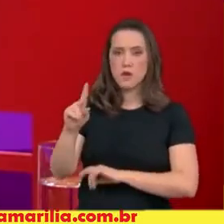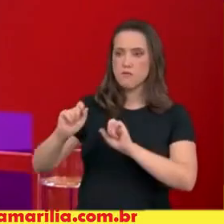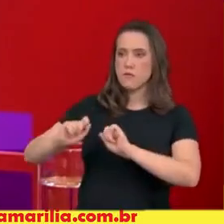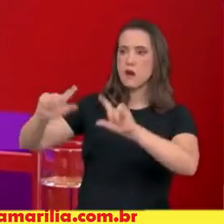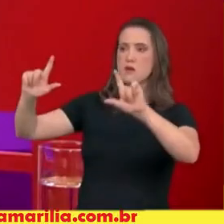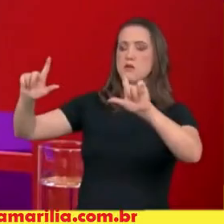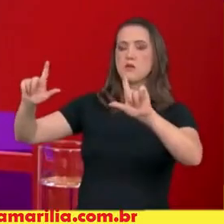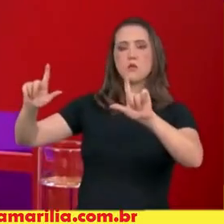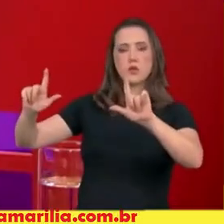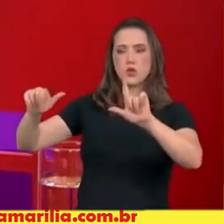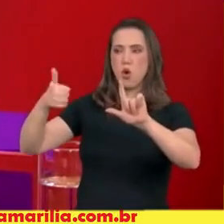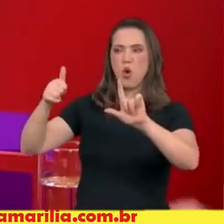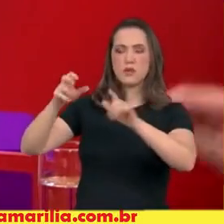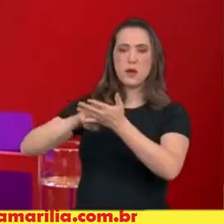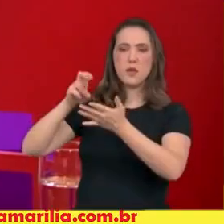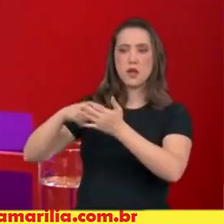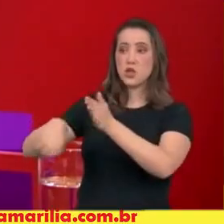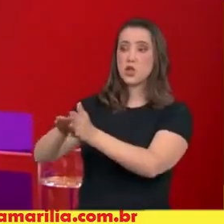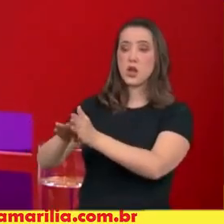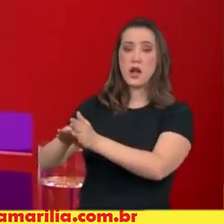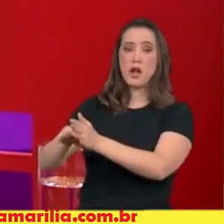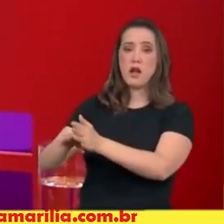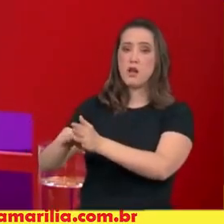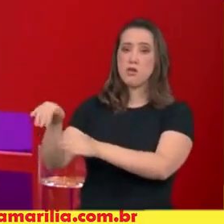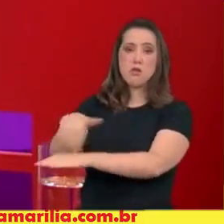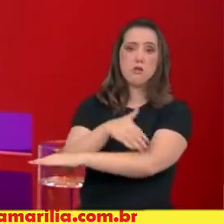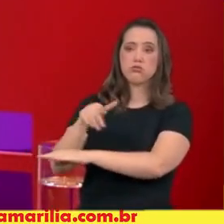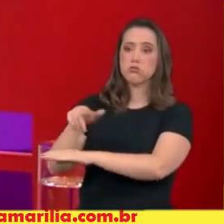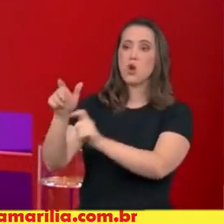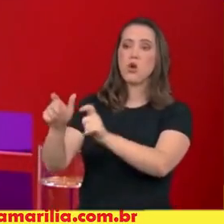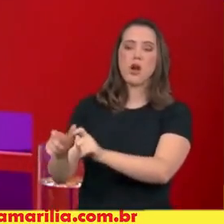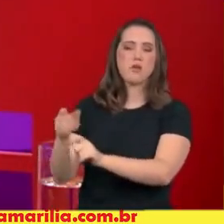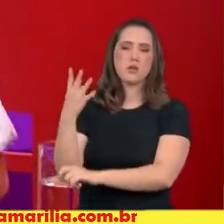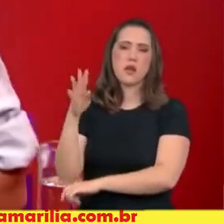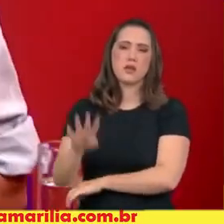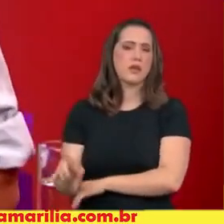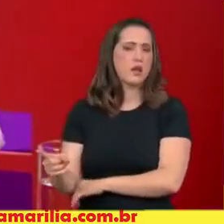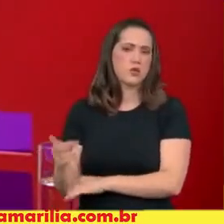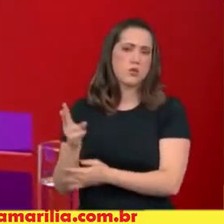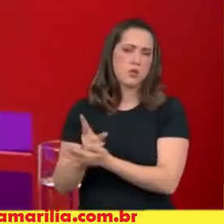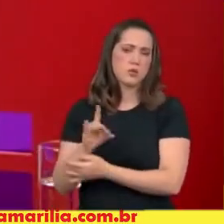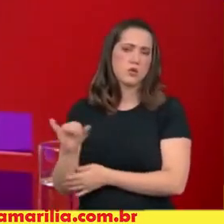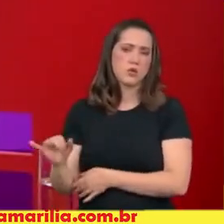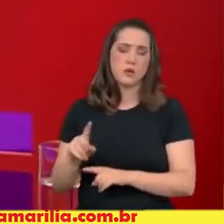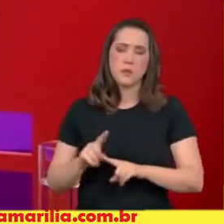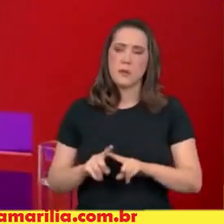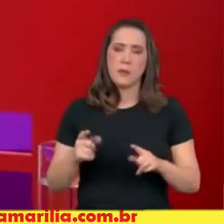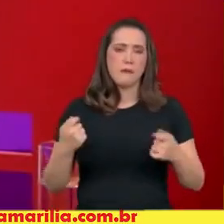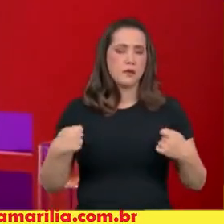e estar nas ruas às 4. Mas esse crescimento quantitativo, que eu já mencionei várias vezes, não